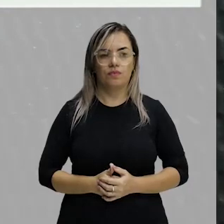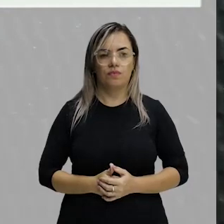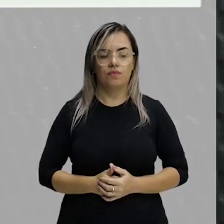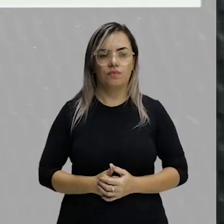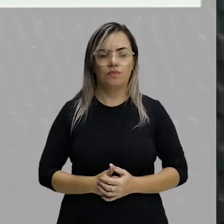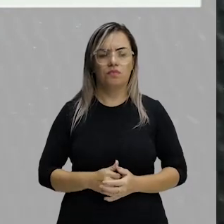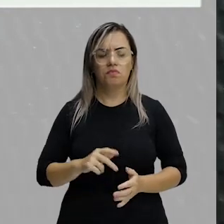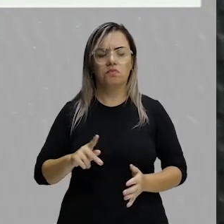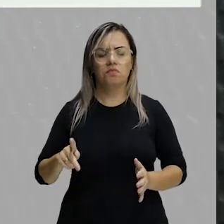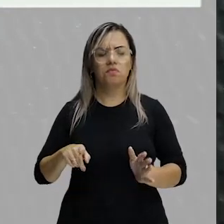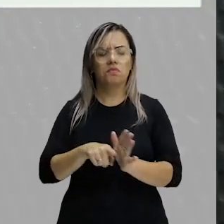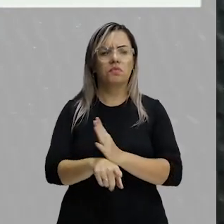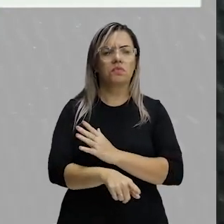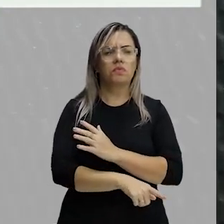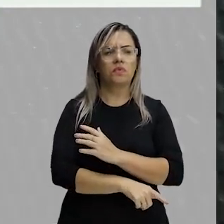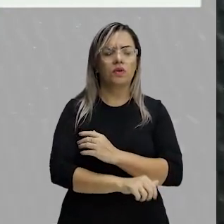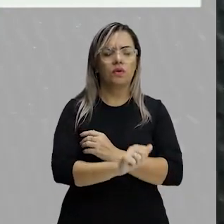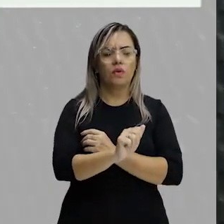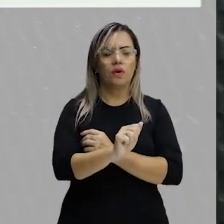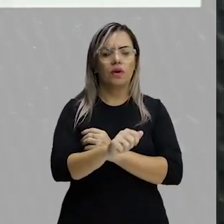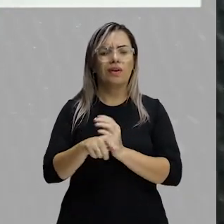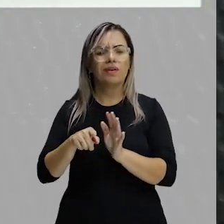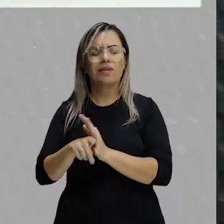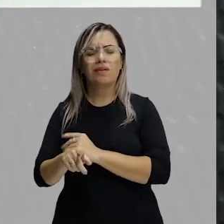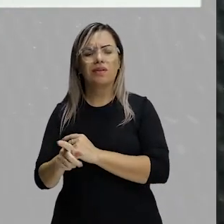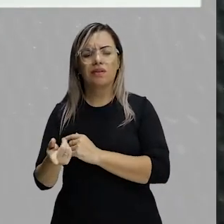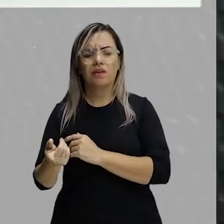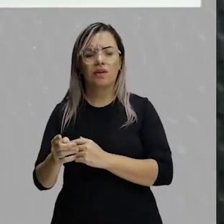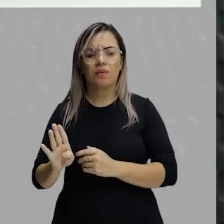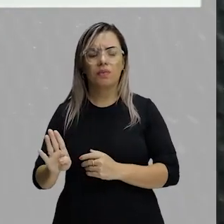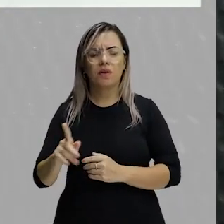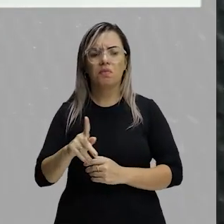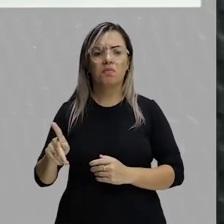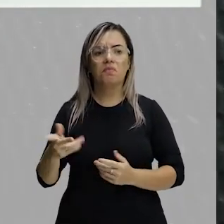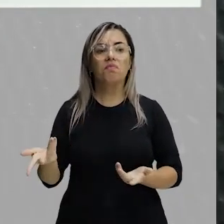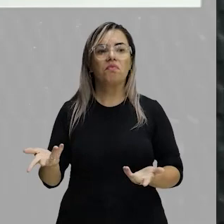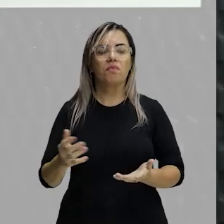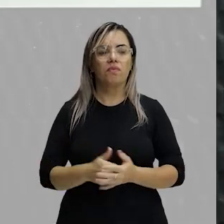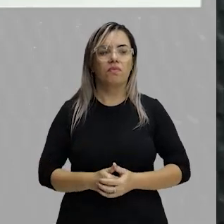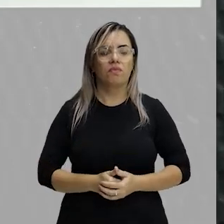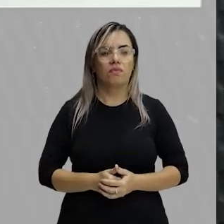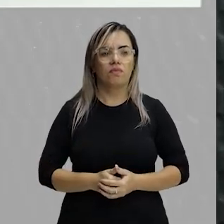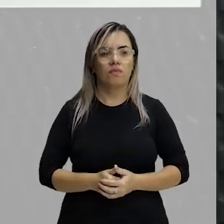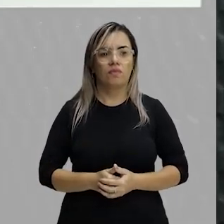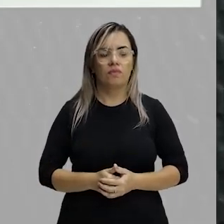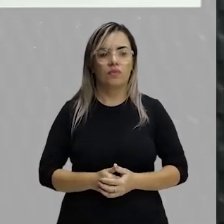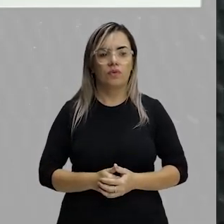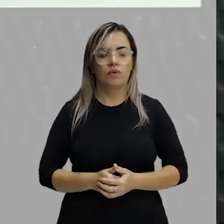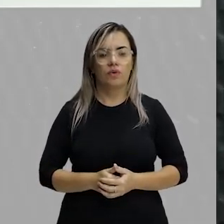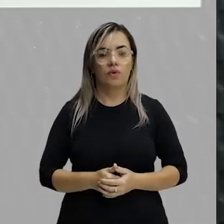Professor, quem é o A e quem é o B? Ó, como não tem aqui, subtende-se que é 1.